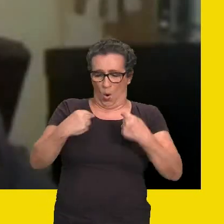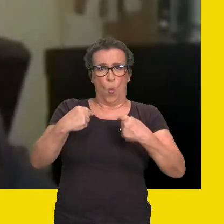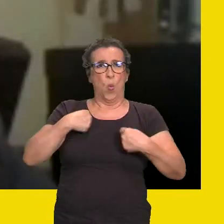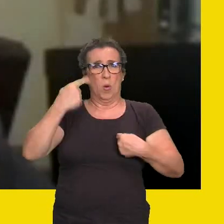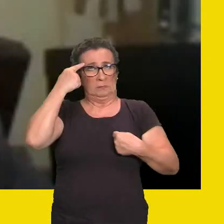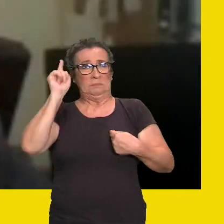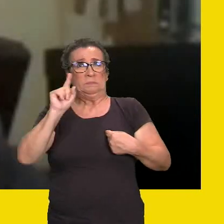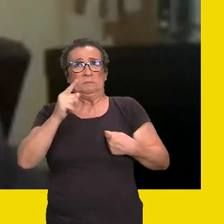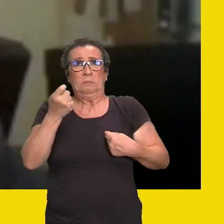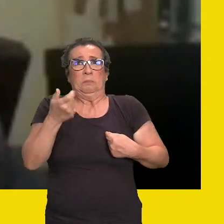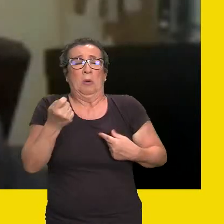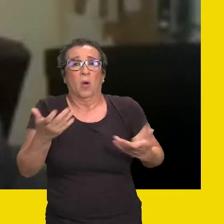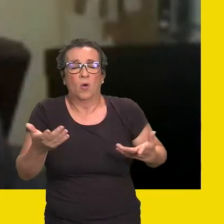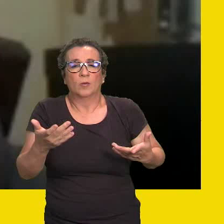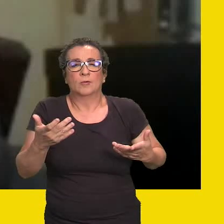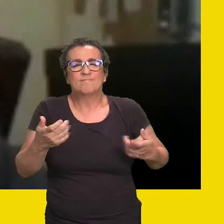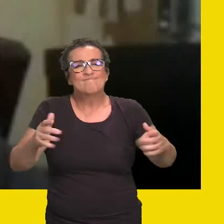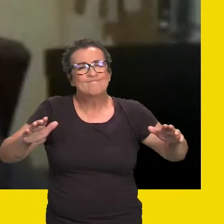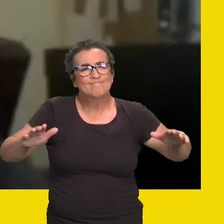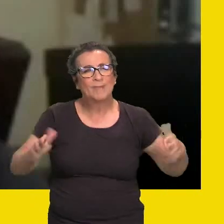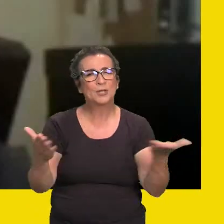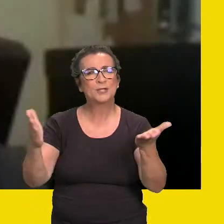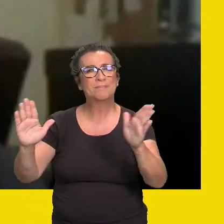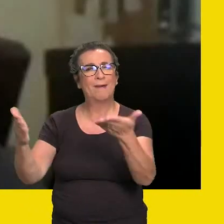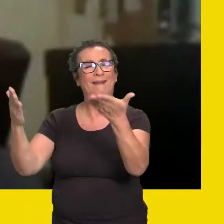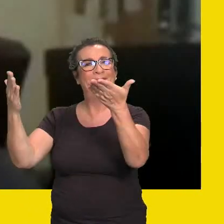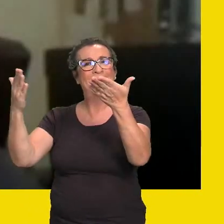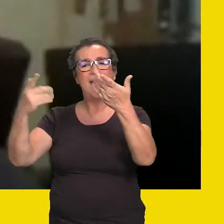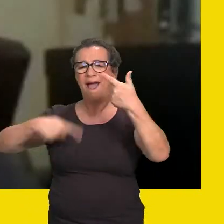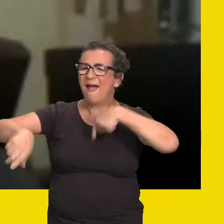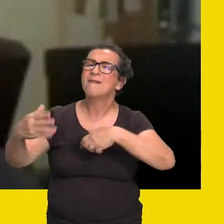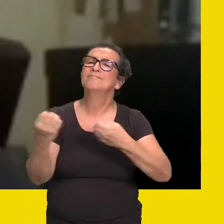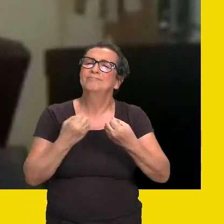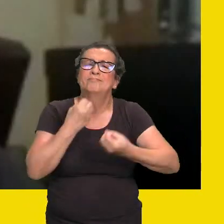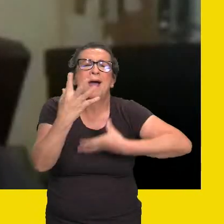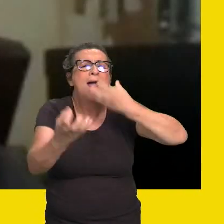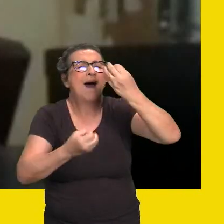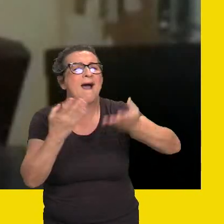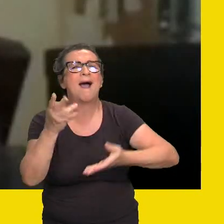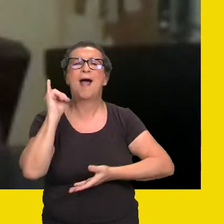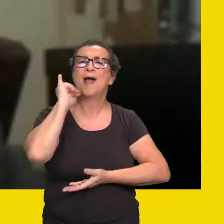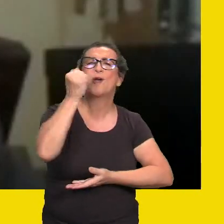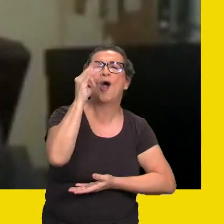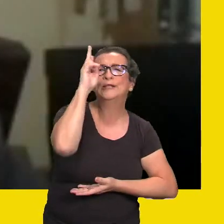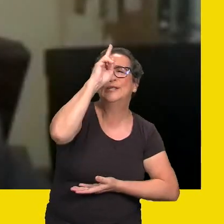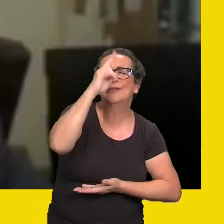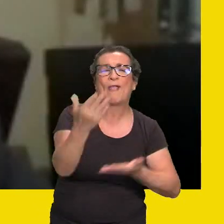E estimulá-los a compartilhar suas histórias,